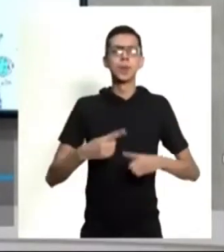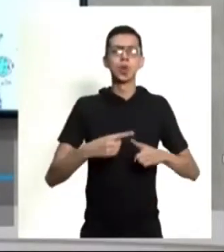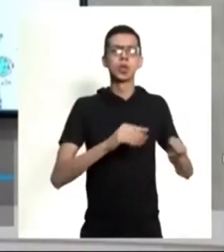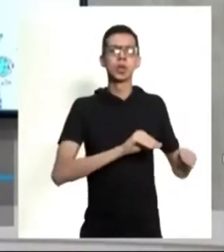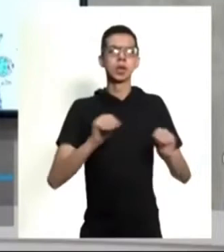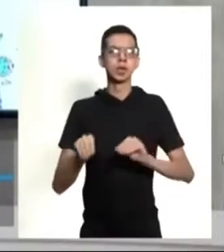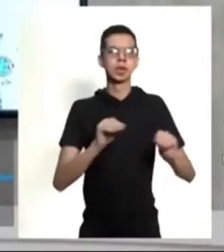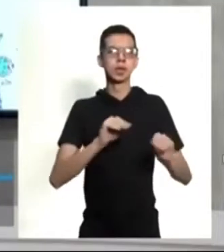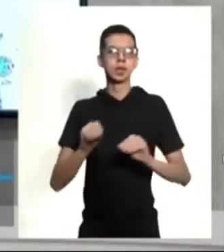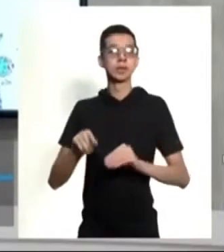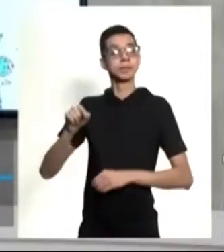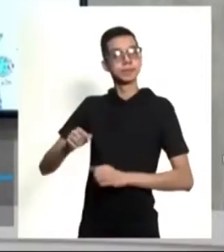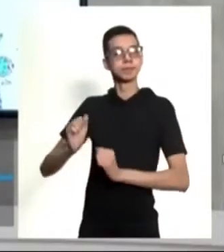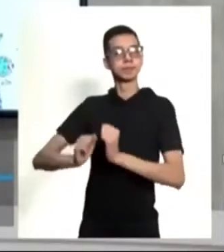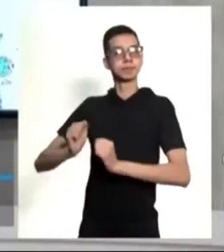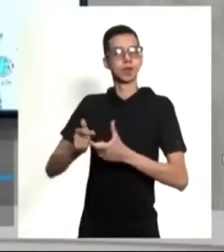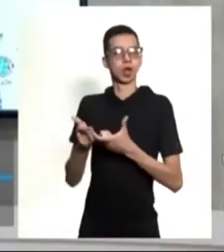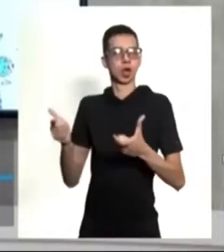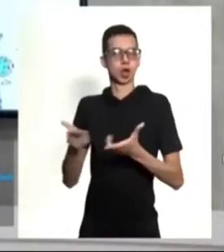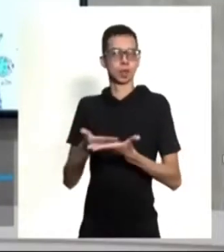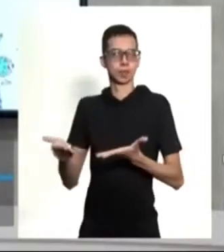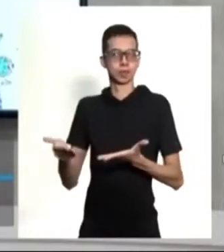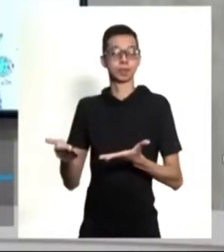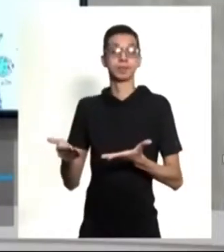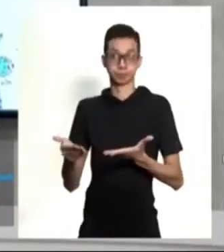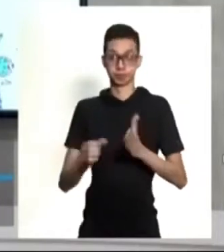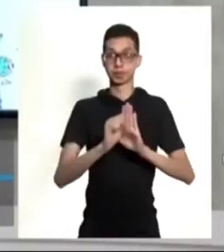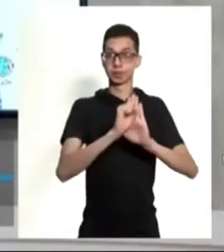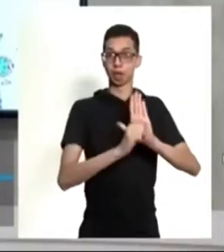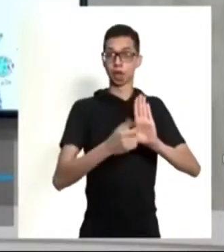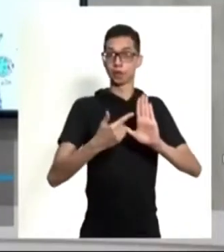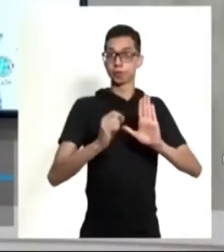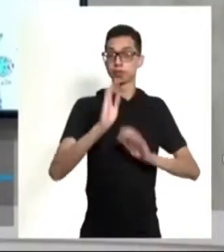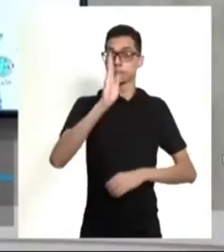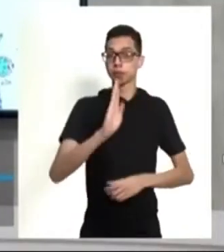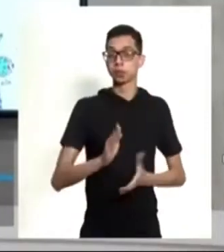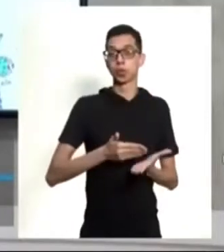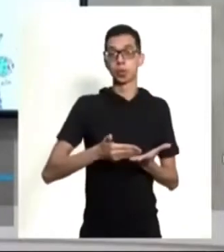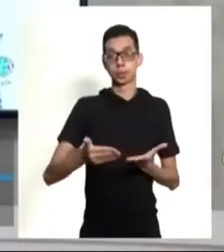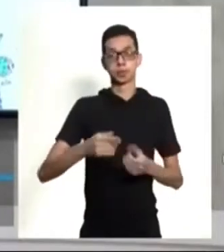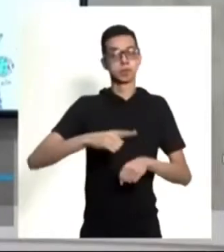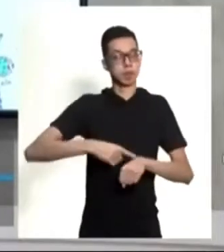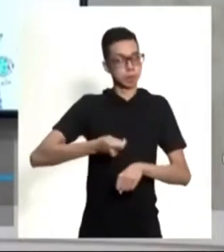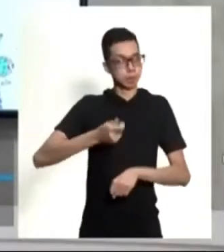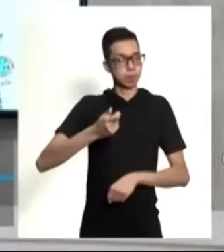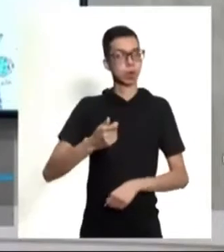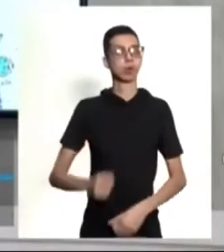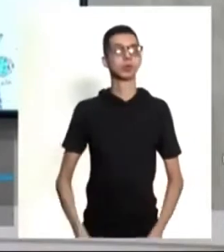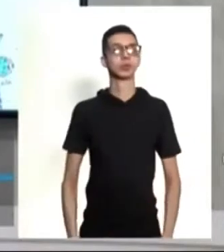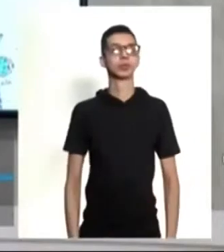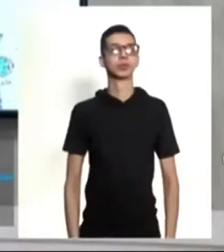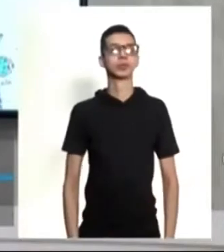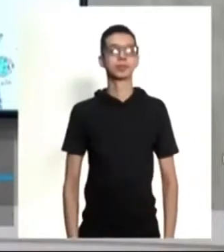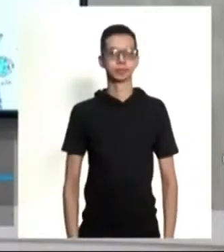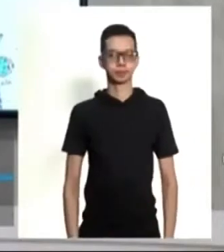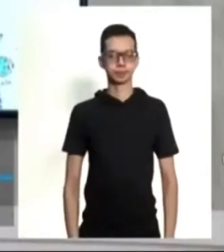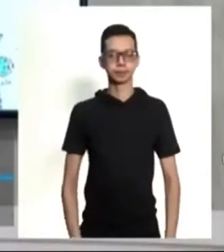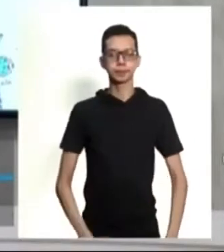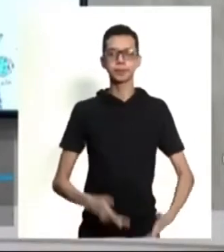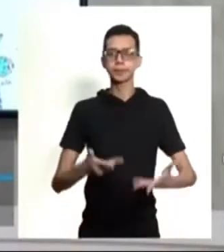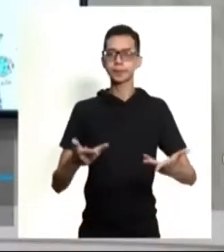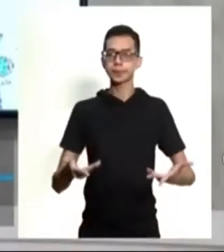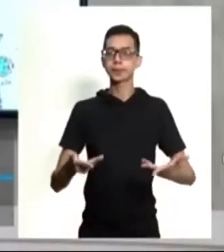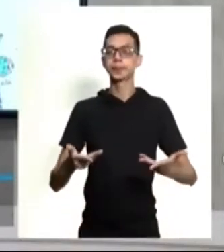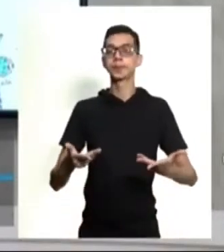em meados do século XX. Foi recente. Segundo tópico, o processo de urbanização